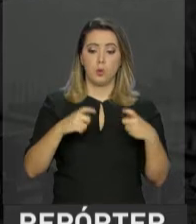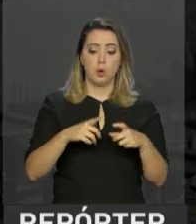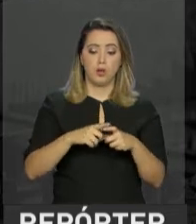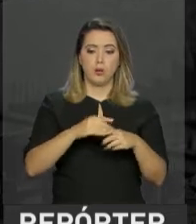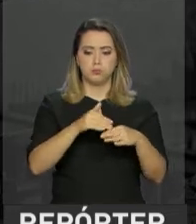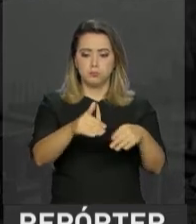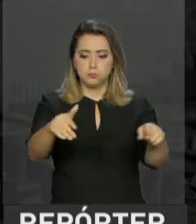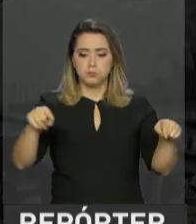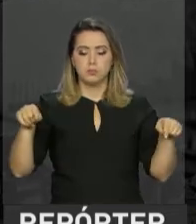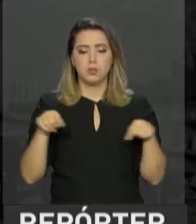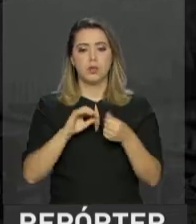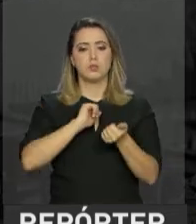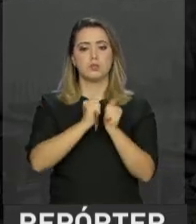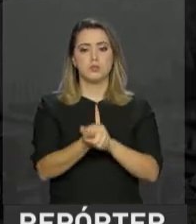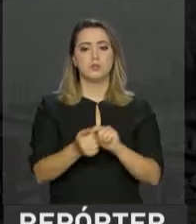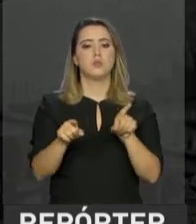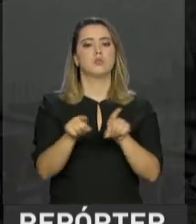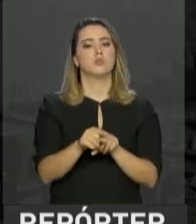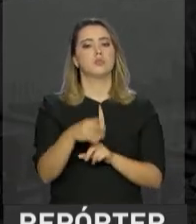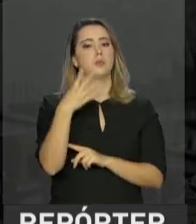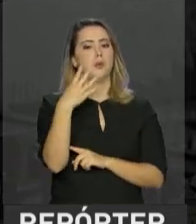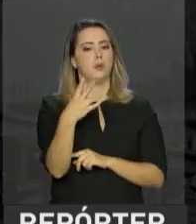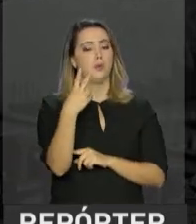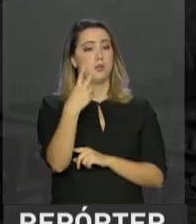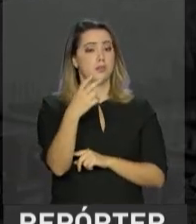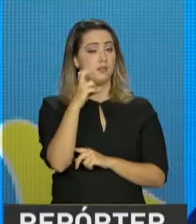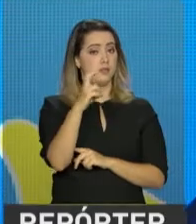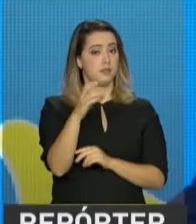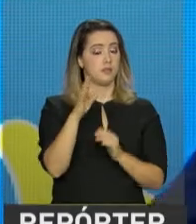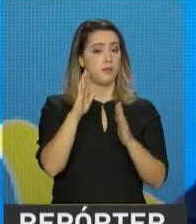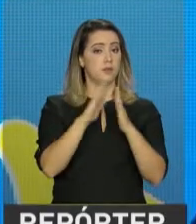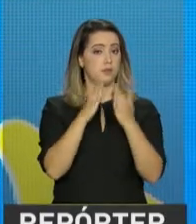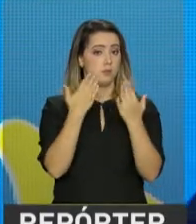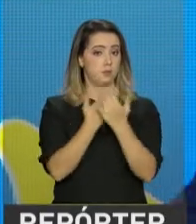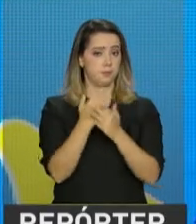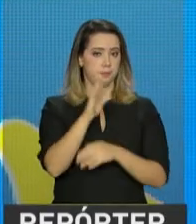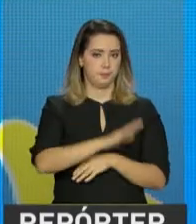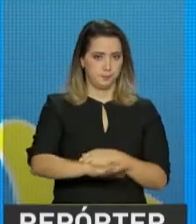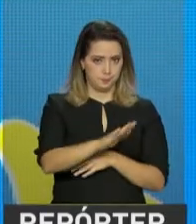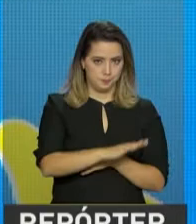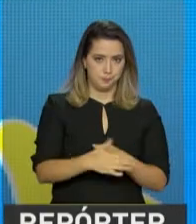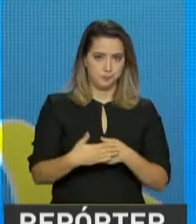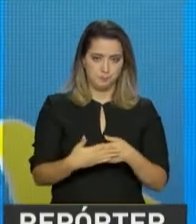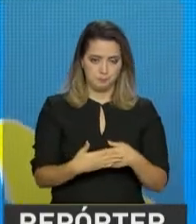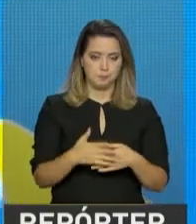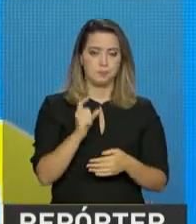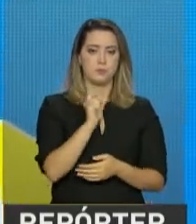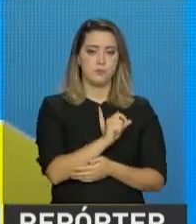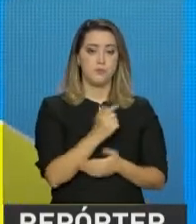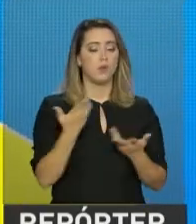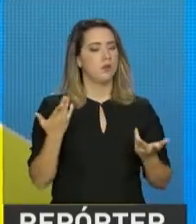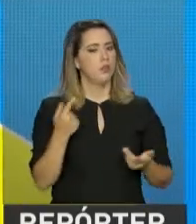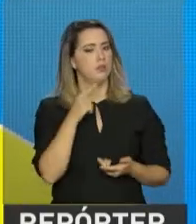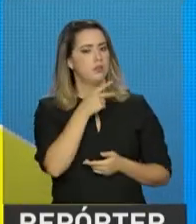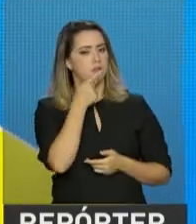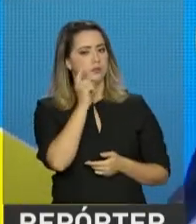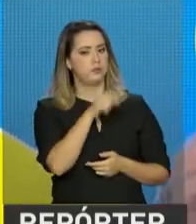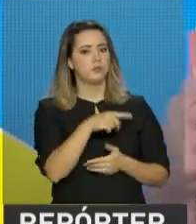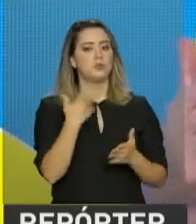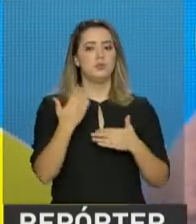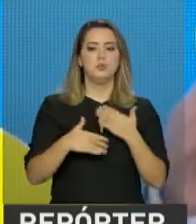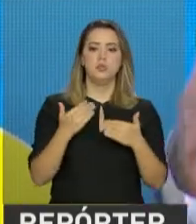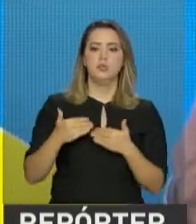além de 425 creches o ministro da fazenda defendeu que o lançamento do agora é avançar